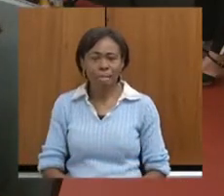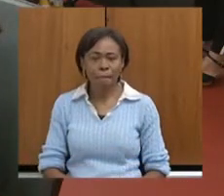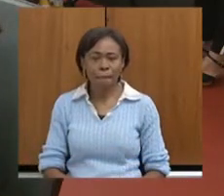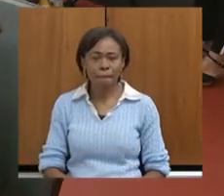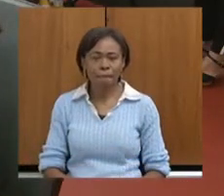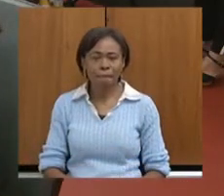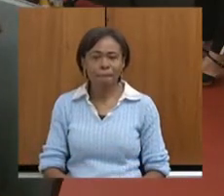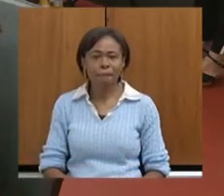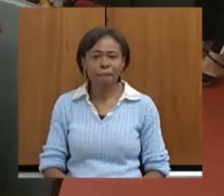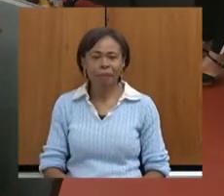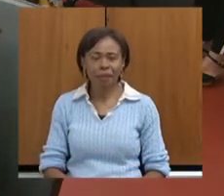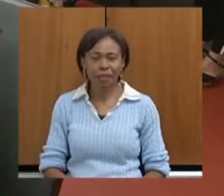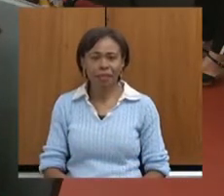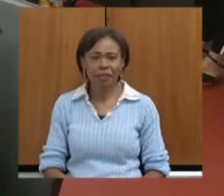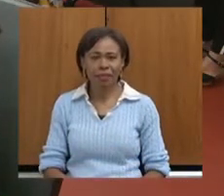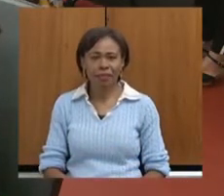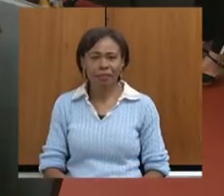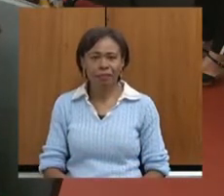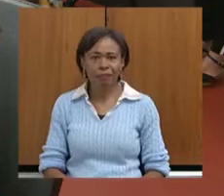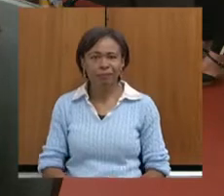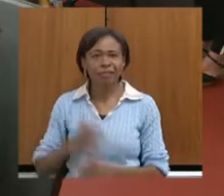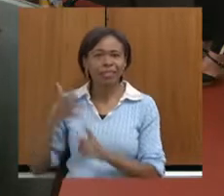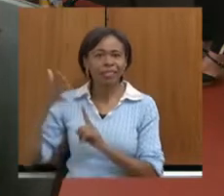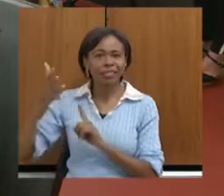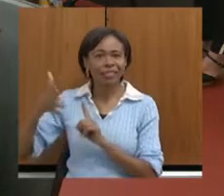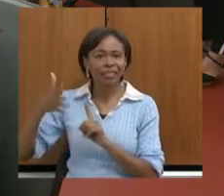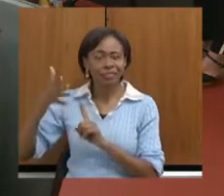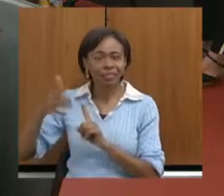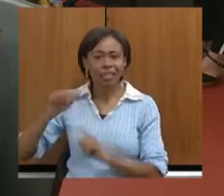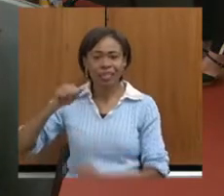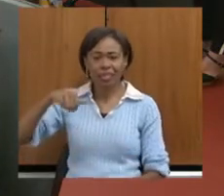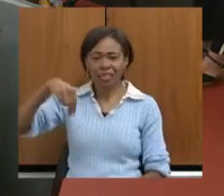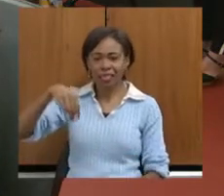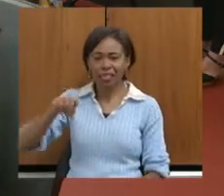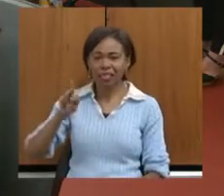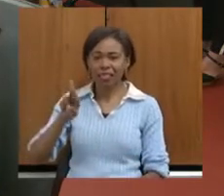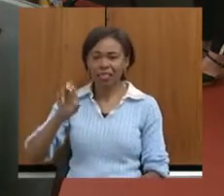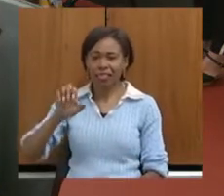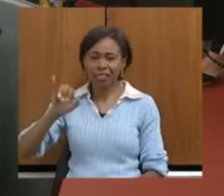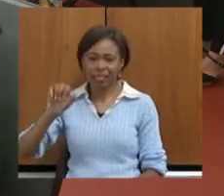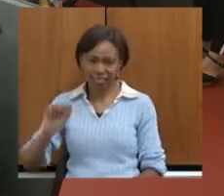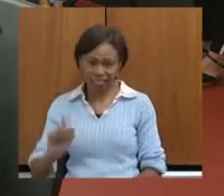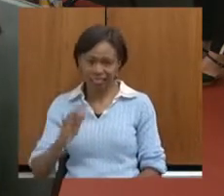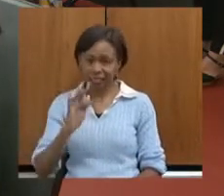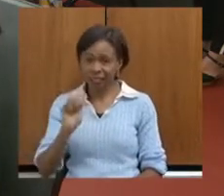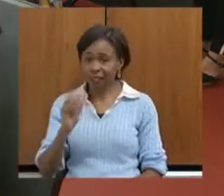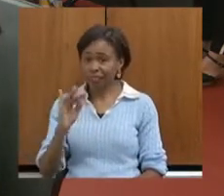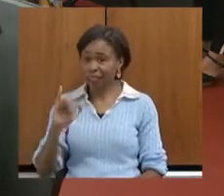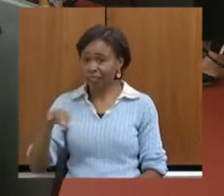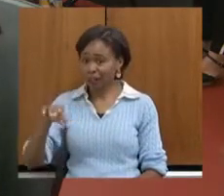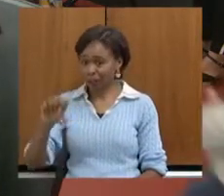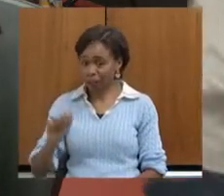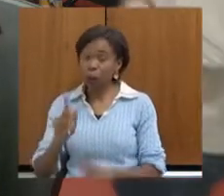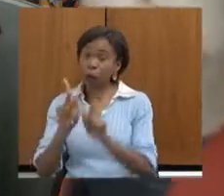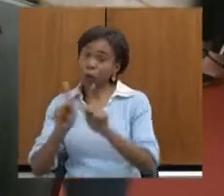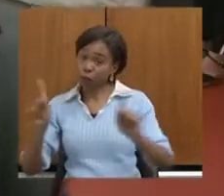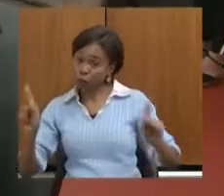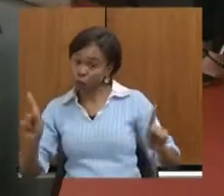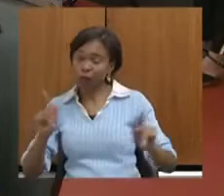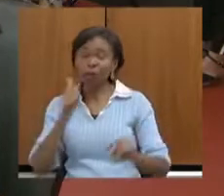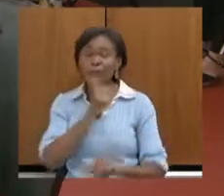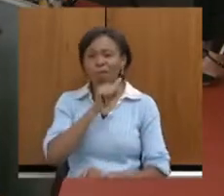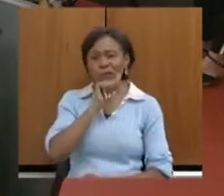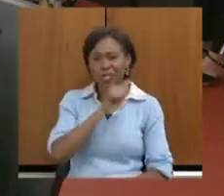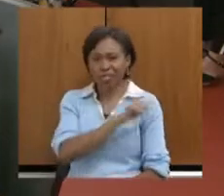eu passo as considerações da Andreia de Fátima professora e mãe de aluno para trazer suas